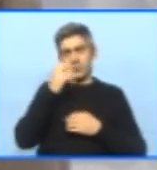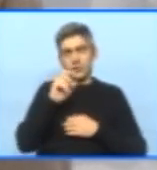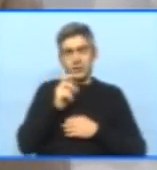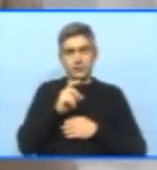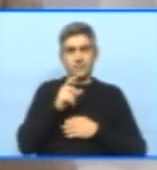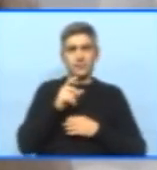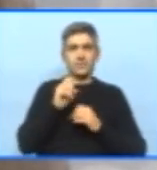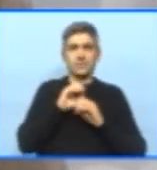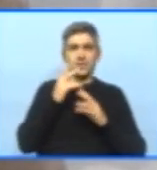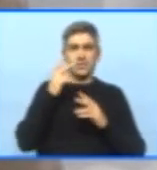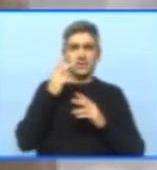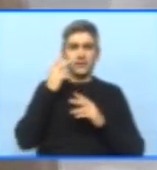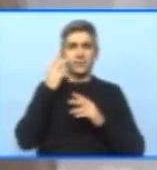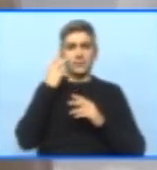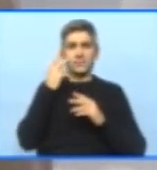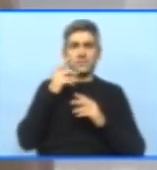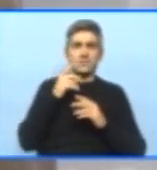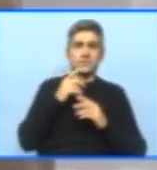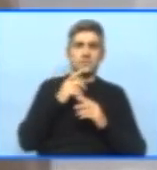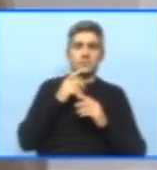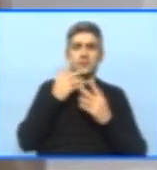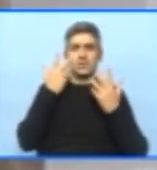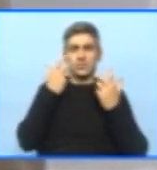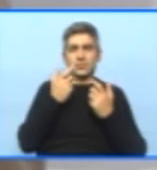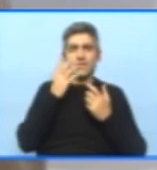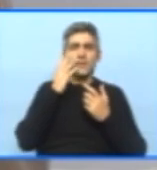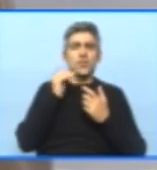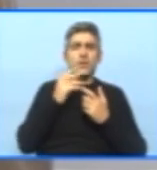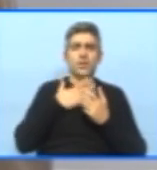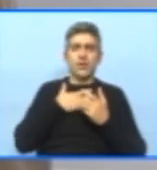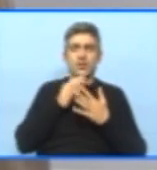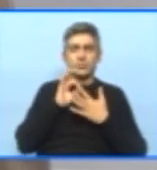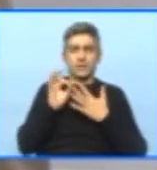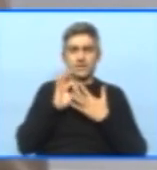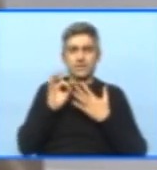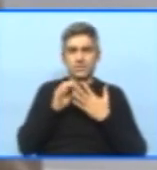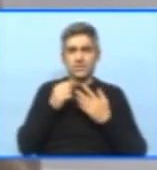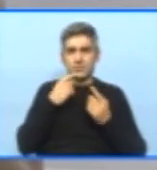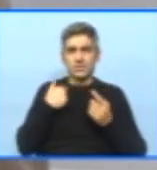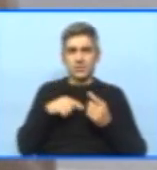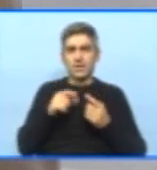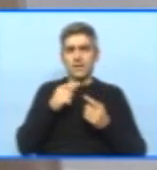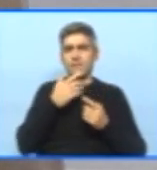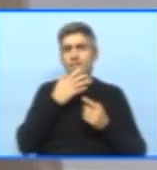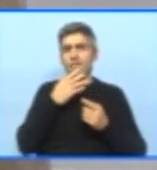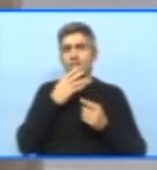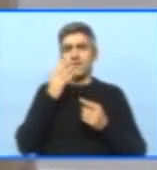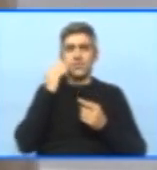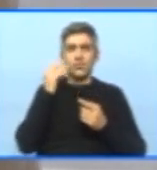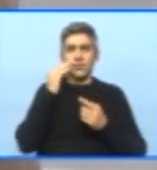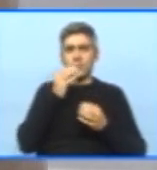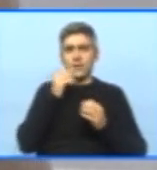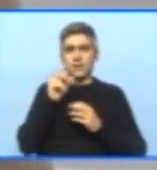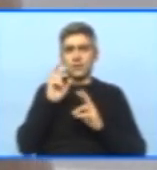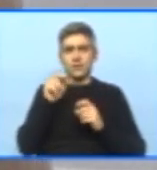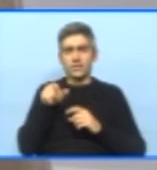que Paulo classifica que é de tal forma vergonhosa que não quer especificar. Tenho vergonha de falar sobre o assunto. Ora,